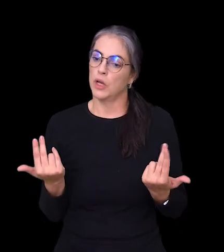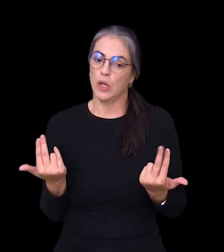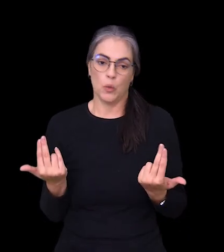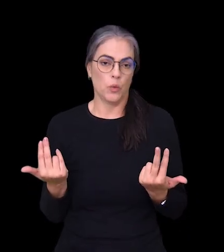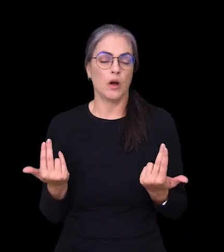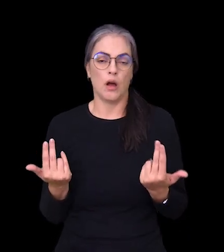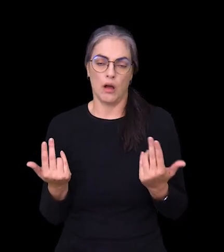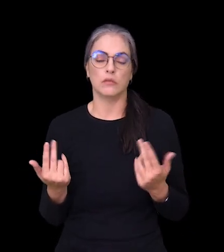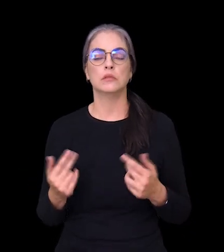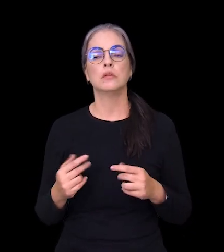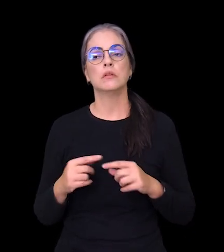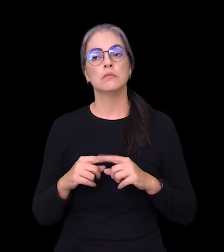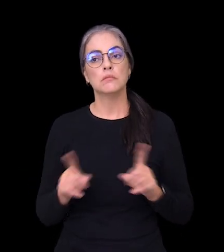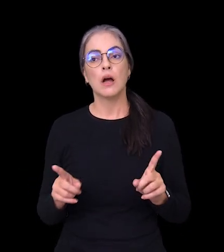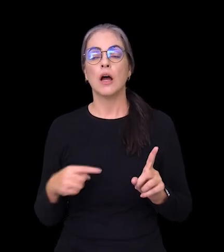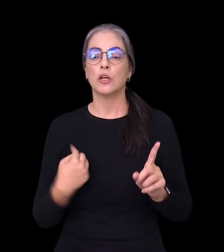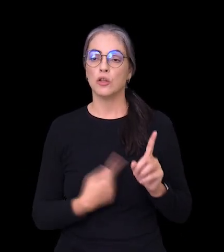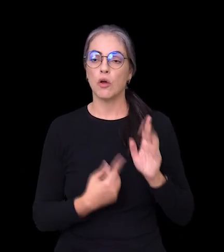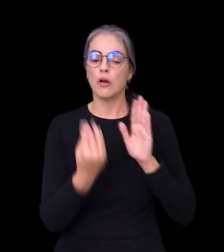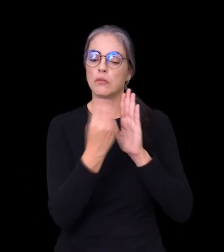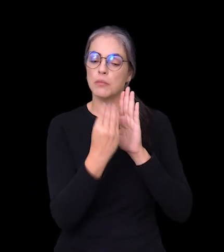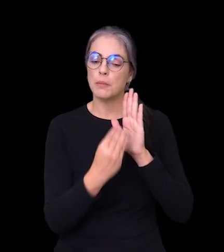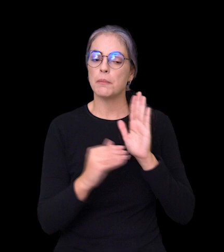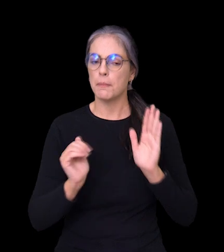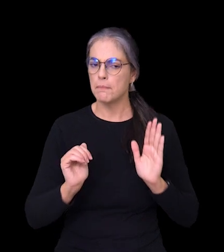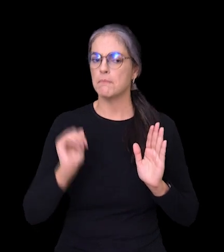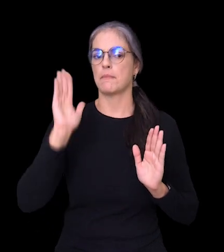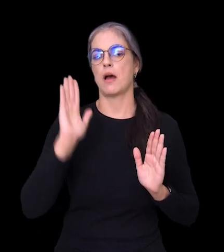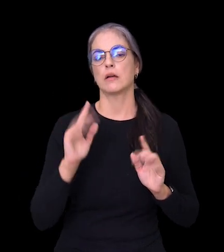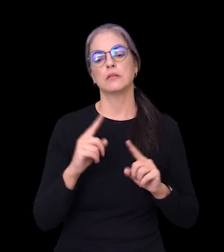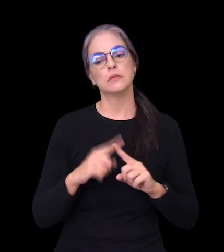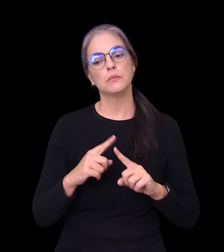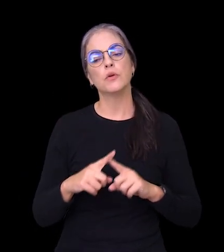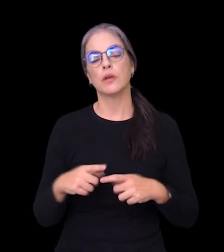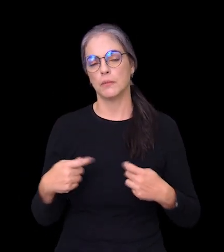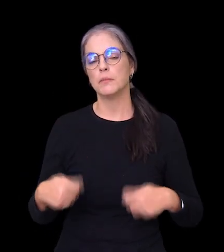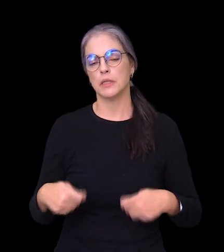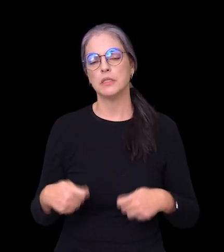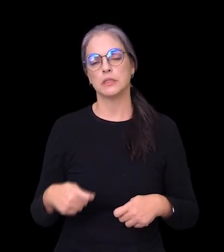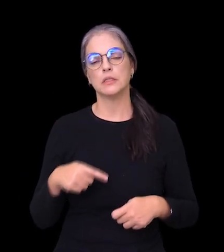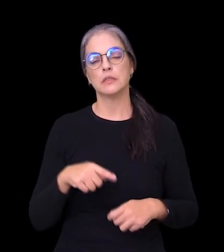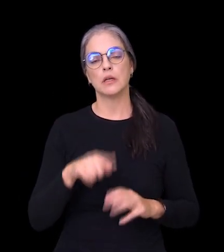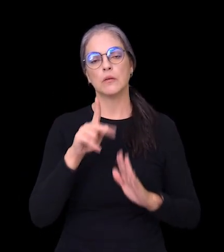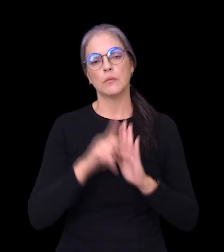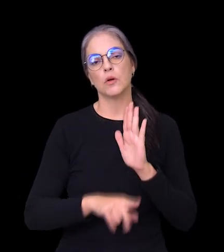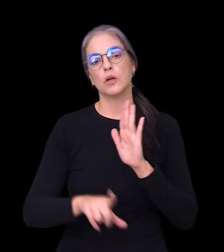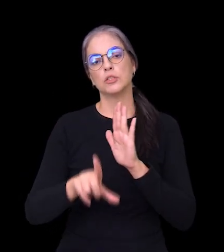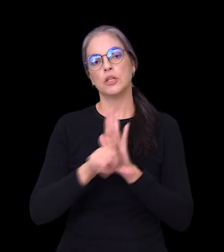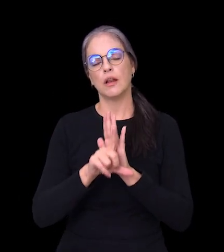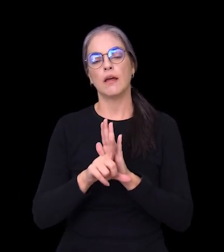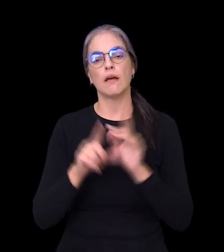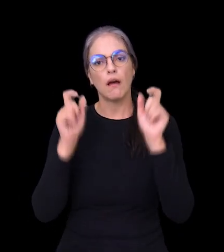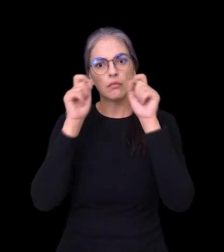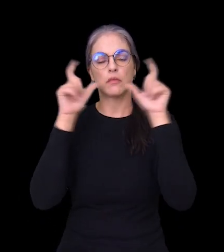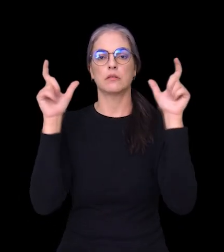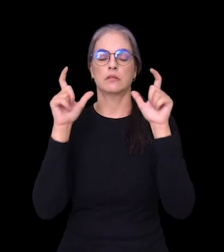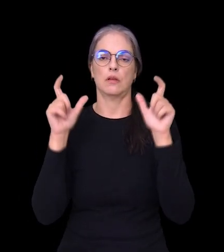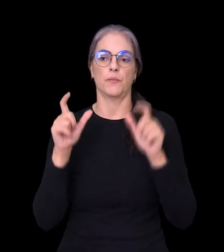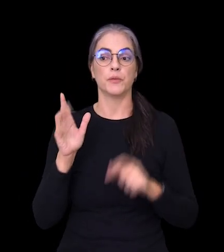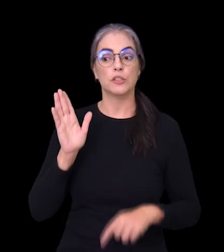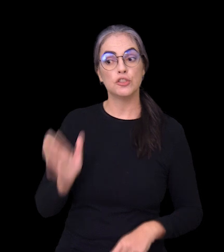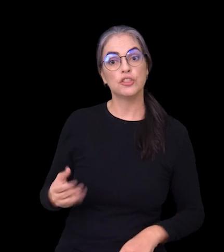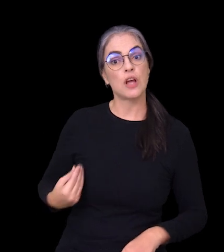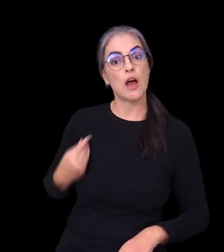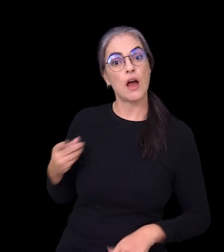estruturados, mas a gente dá um destaque importante, né? Importante esse projeto de lei nesse sentido de que os serviços que já